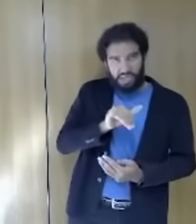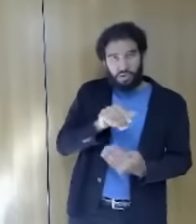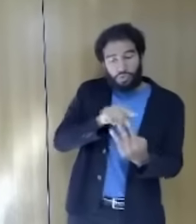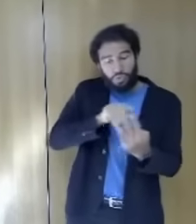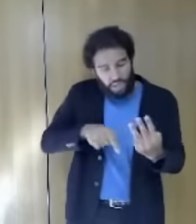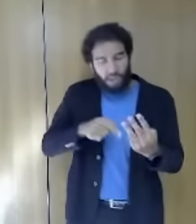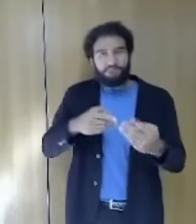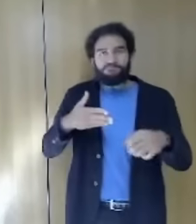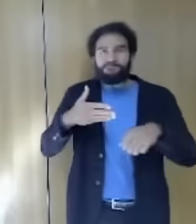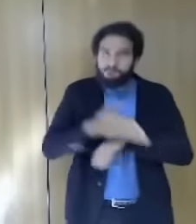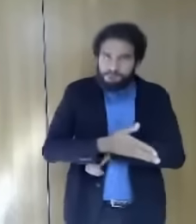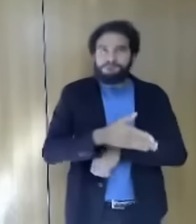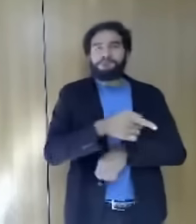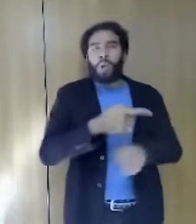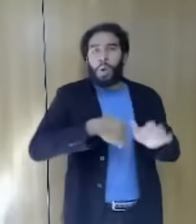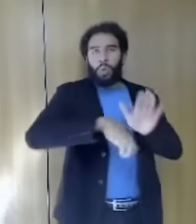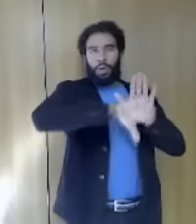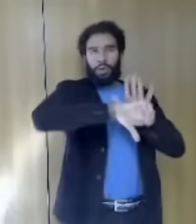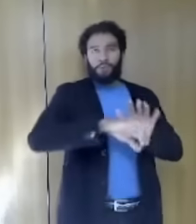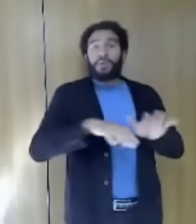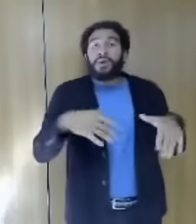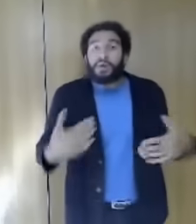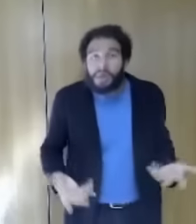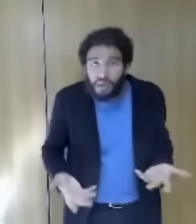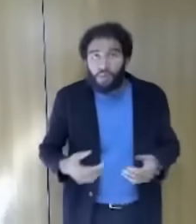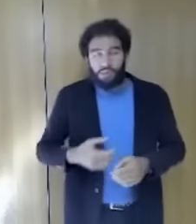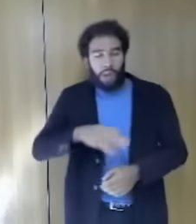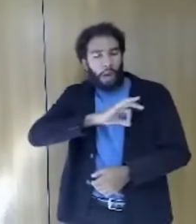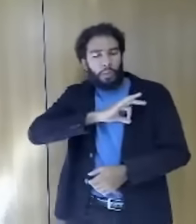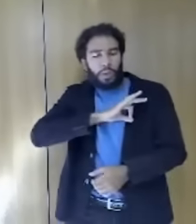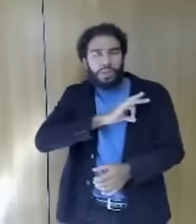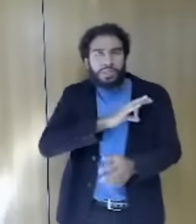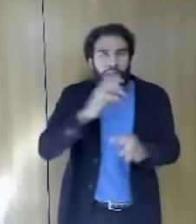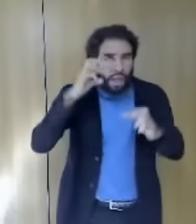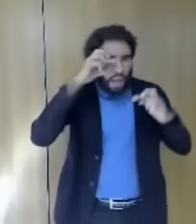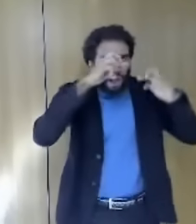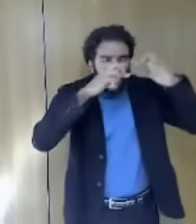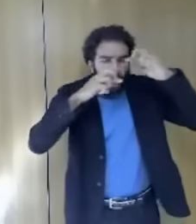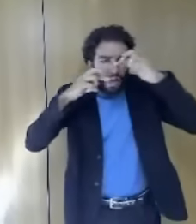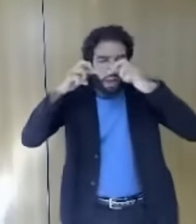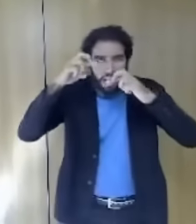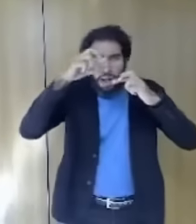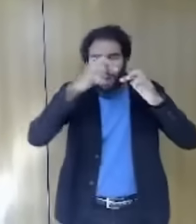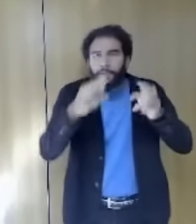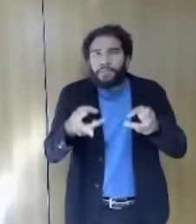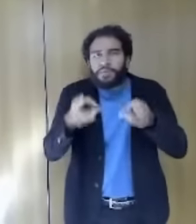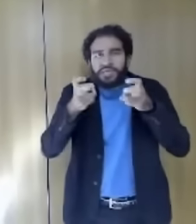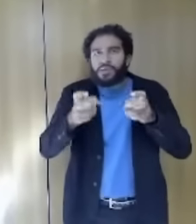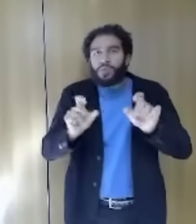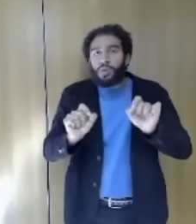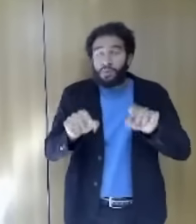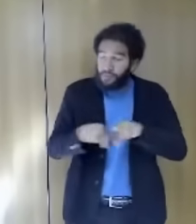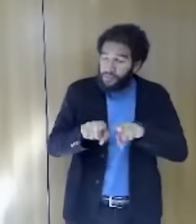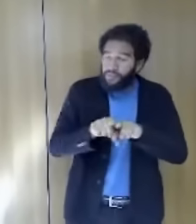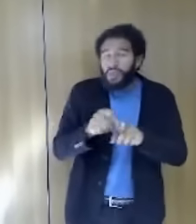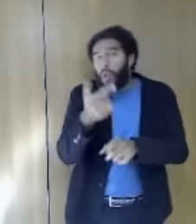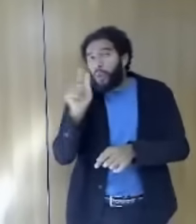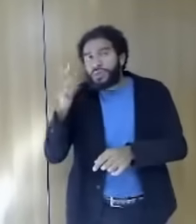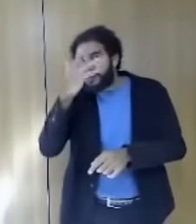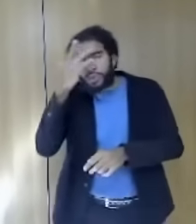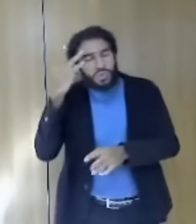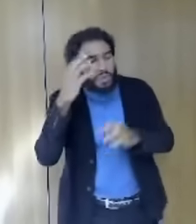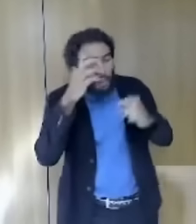Com isso, nós temos, sob a ótica da Polícia Federal e dos demais participantes da